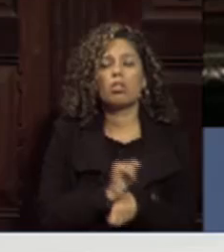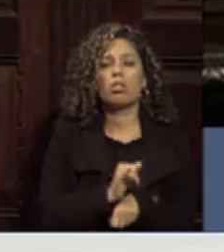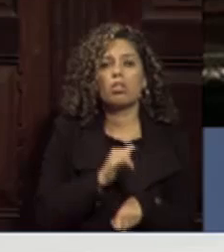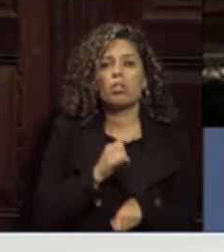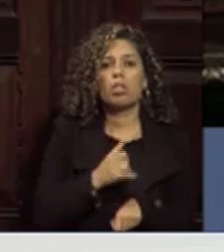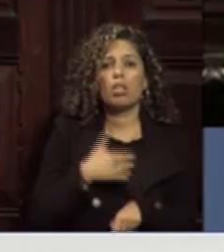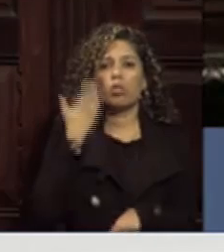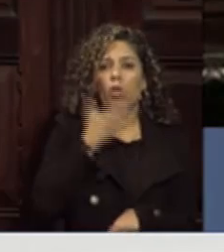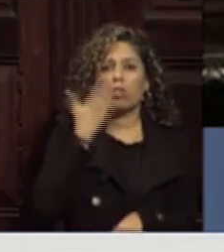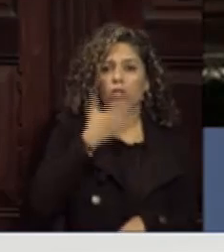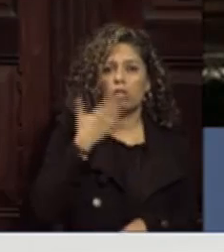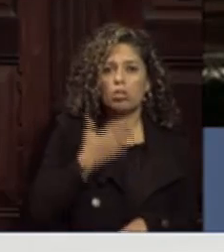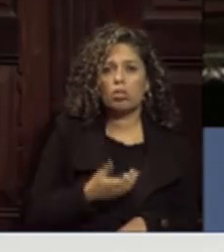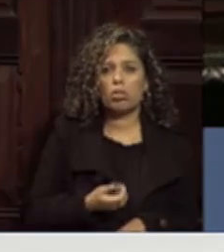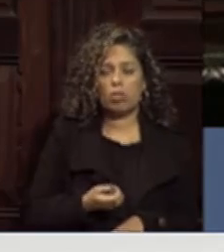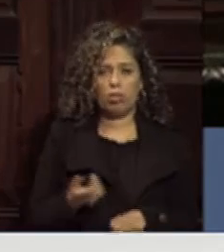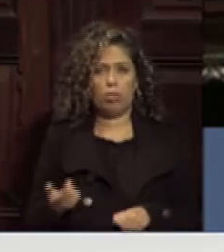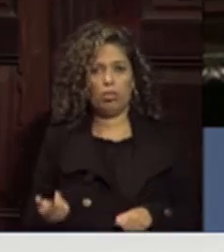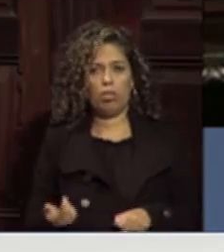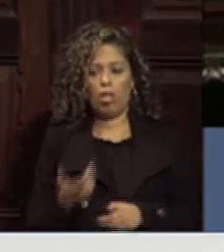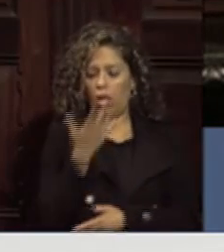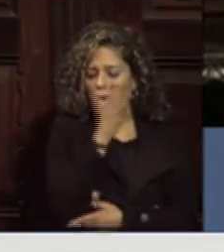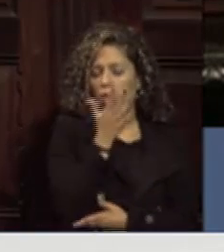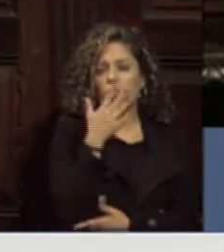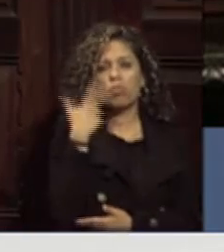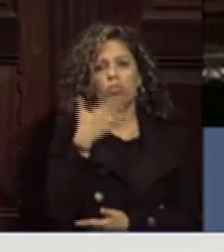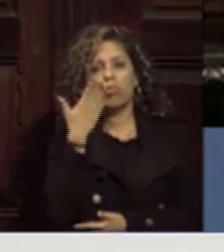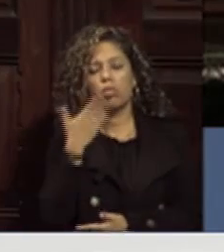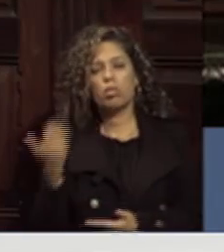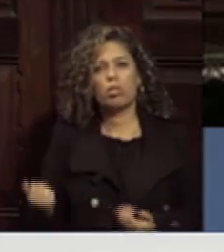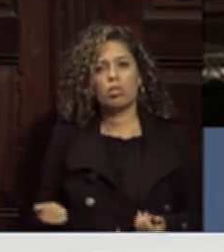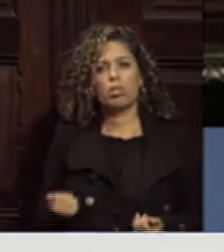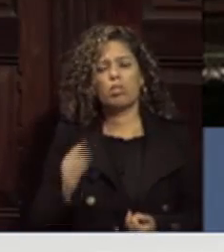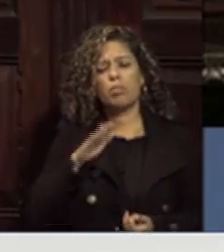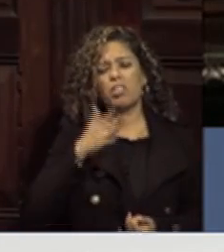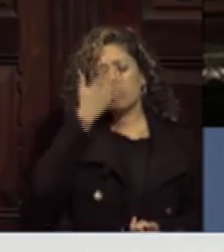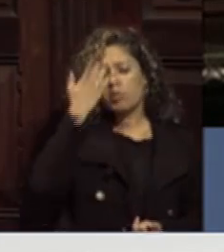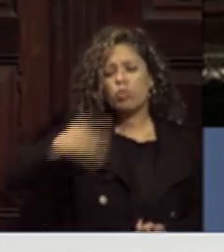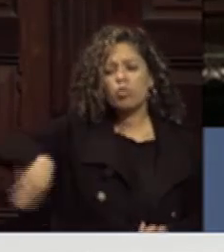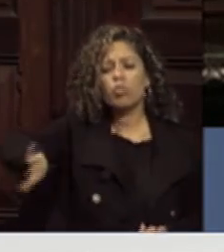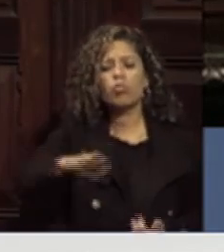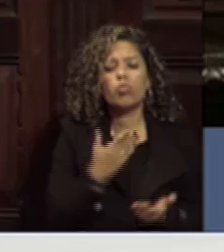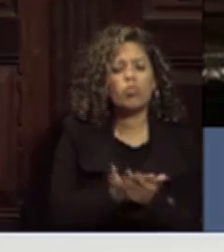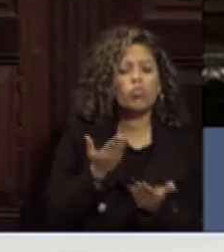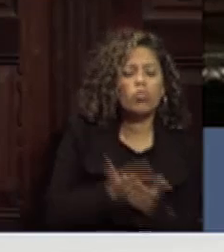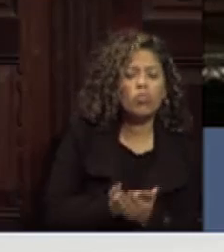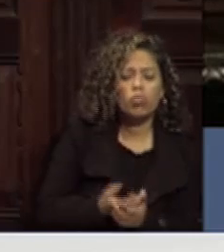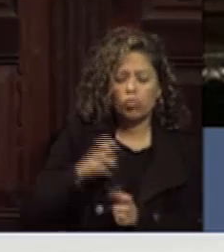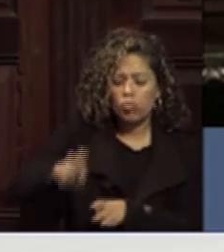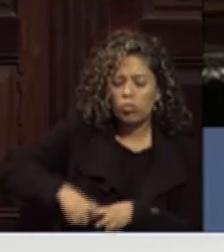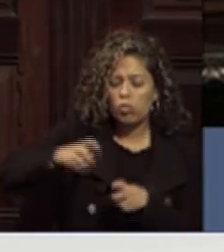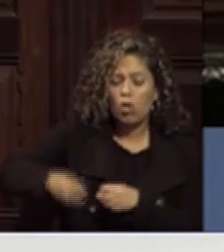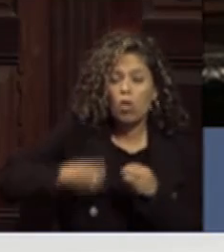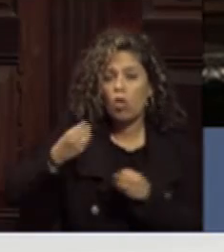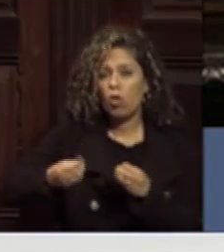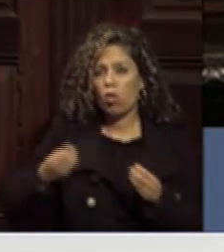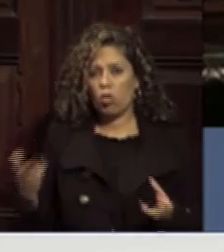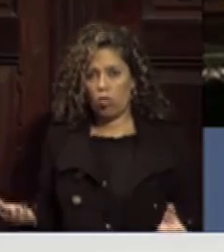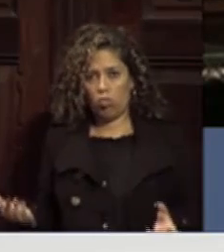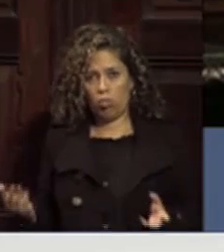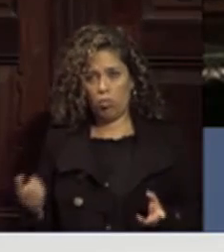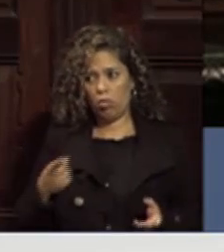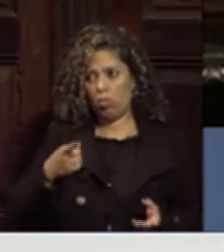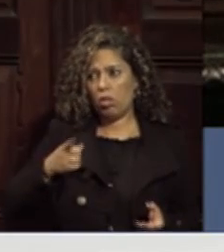a política de educação profissional para essa gente, que depende da riqueza do campo para a